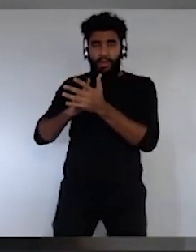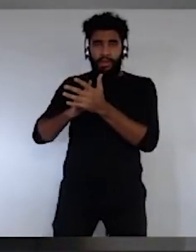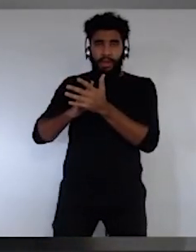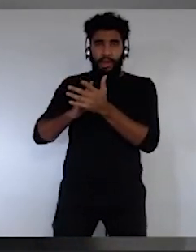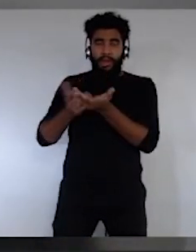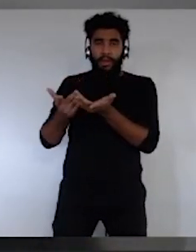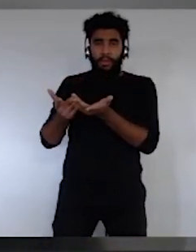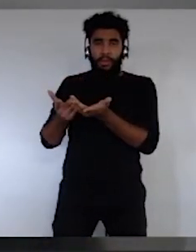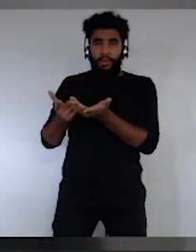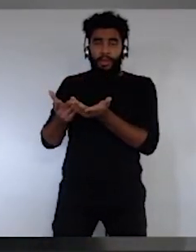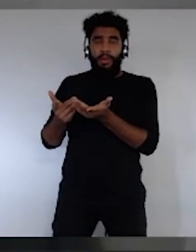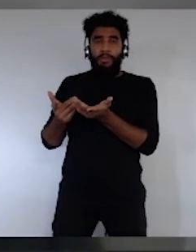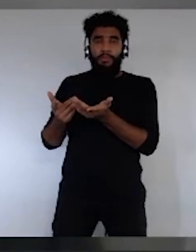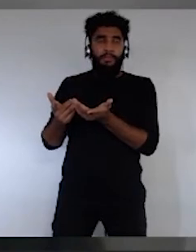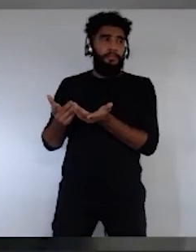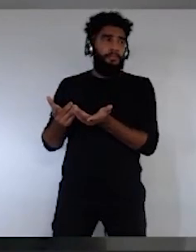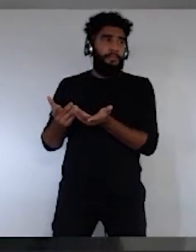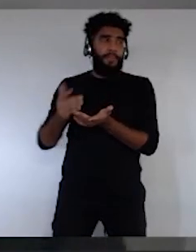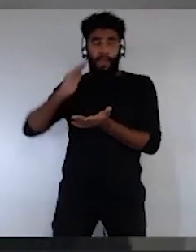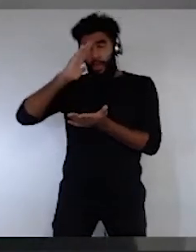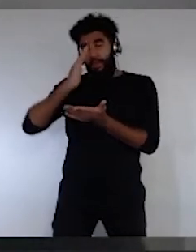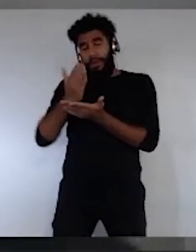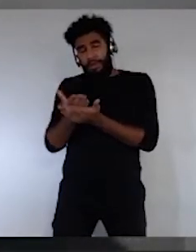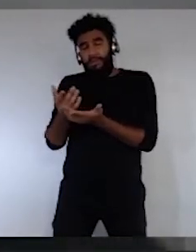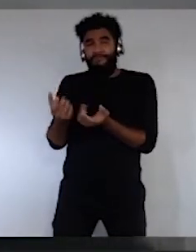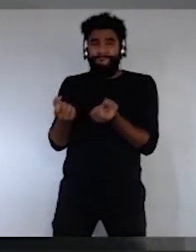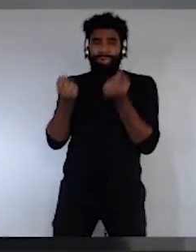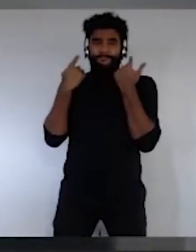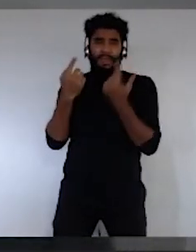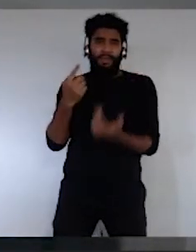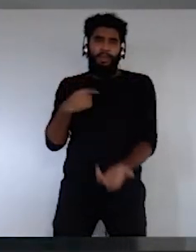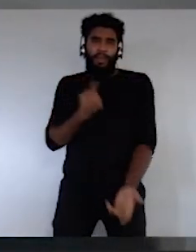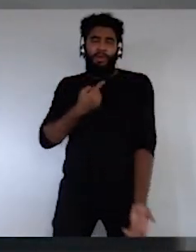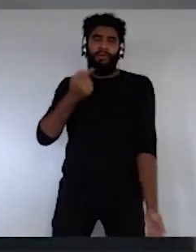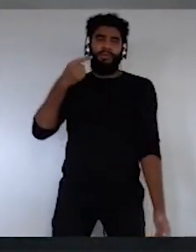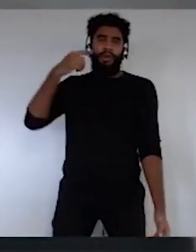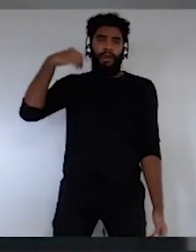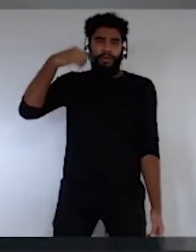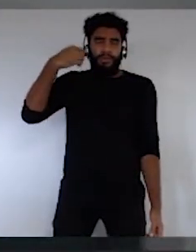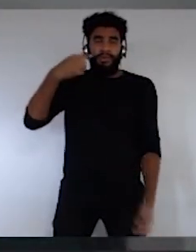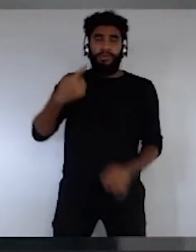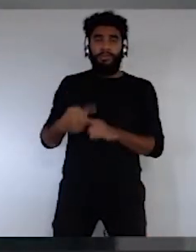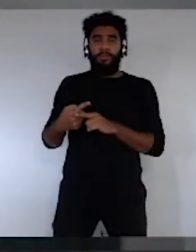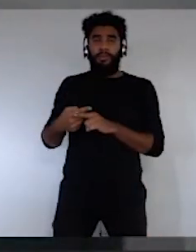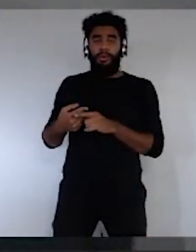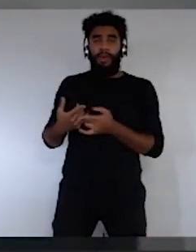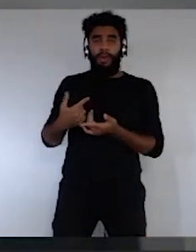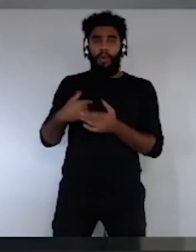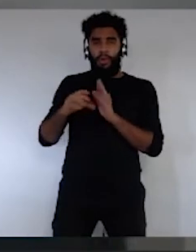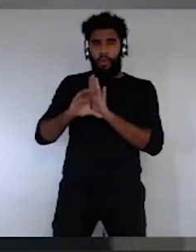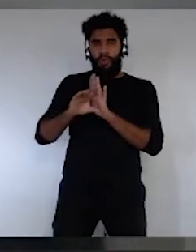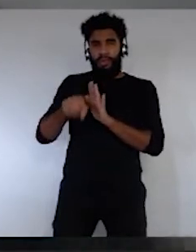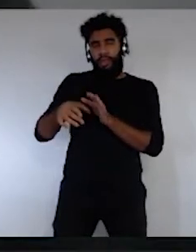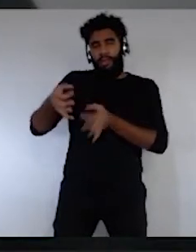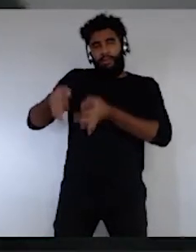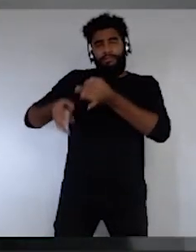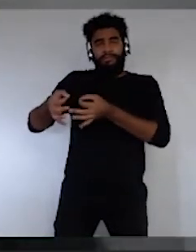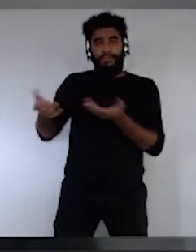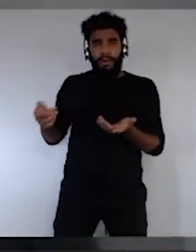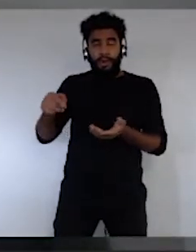interesse geral. O que é o interesse geral? Para quem não acompanha isso há muito tempo, nós que já temos aí algum tempo